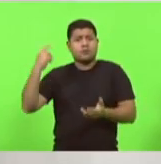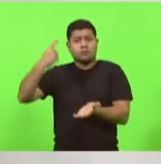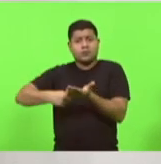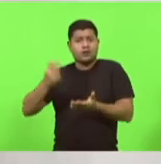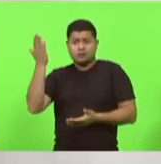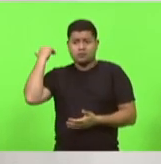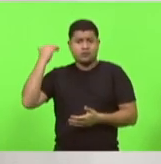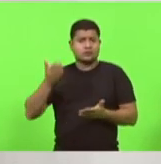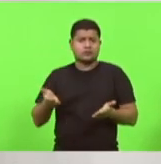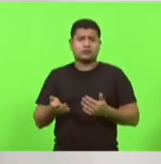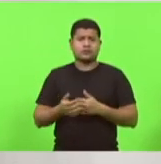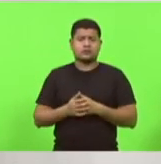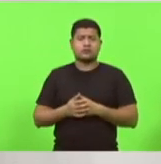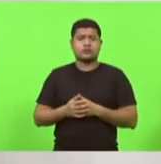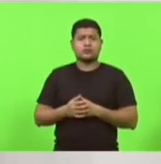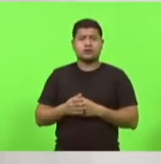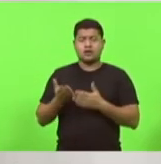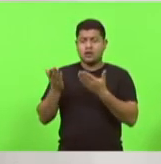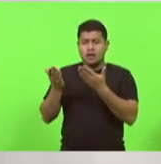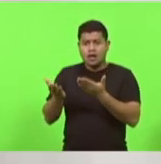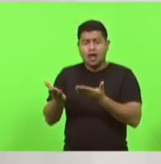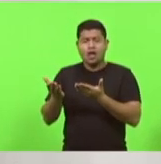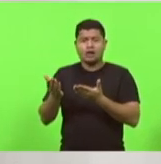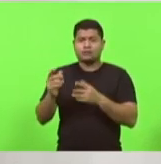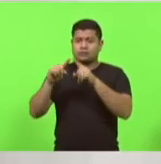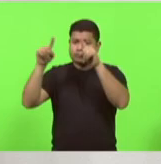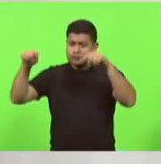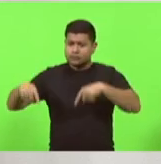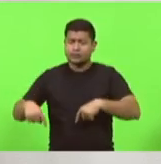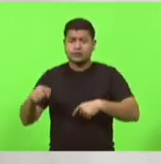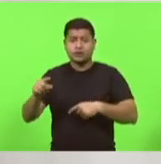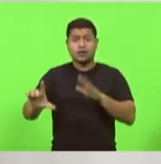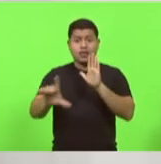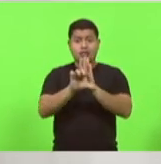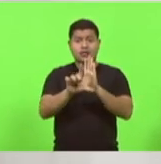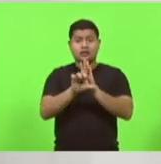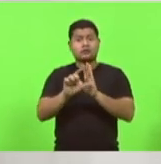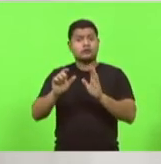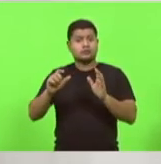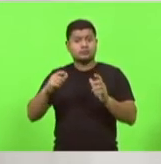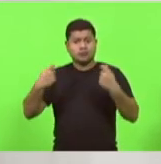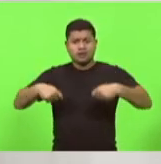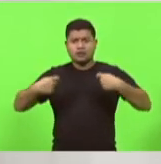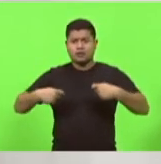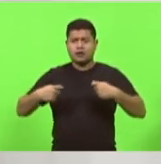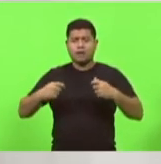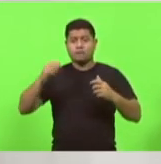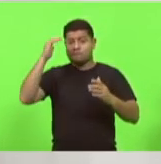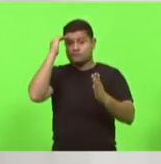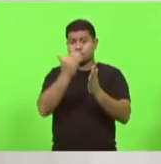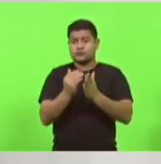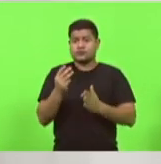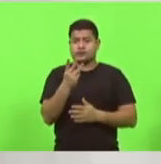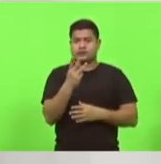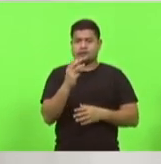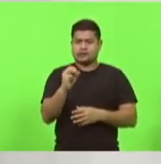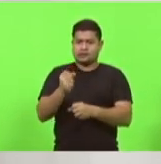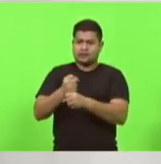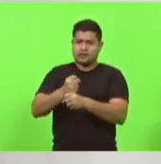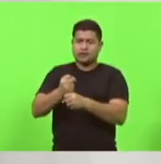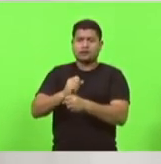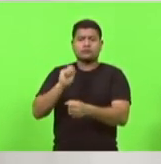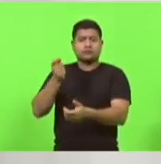queremos que aquele que ele tinha na lei, que ele tinha que contribuir 30 anos, independente de